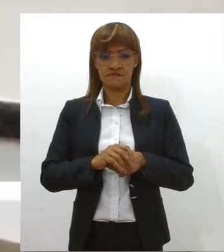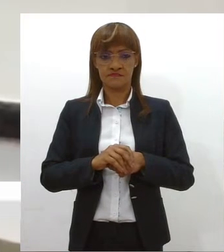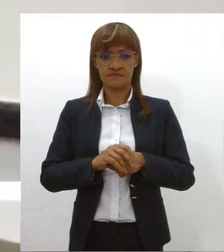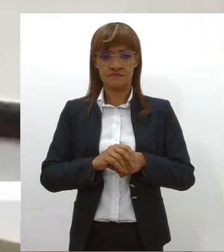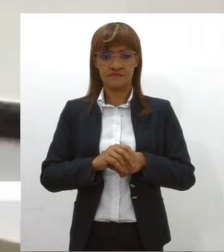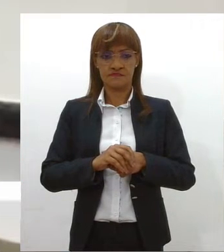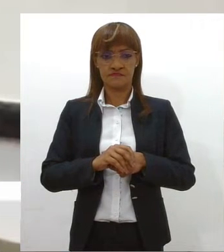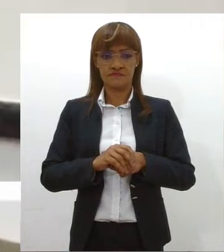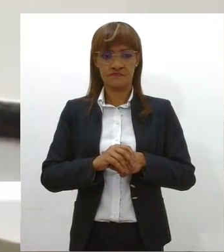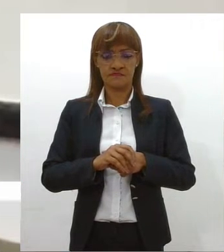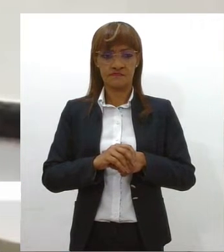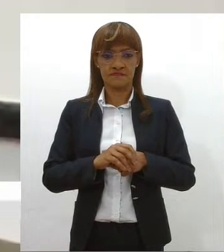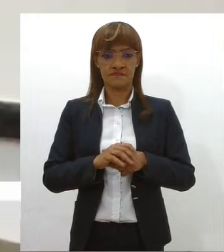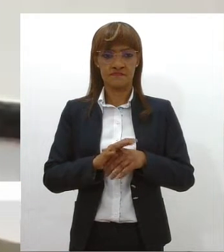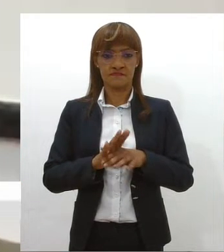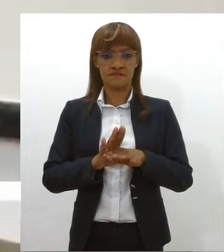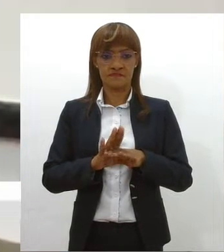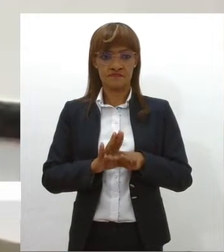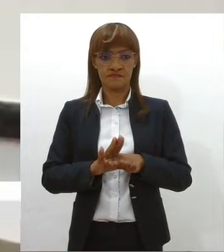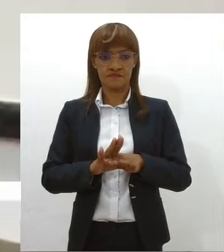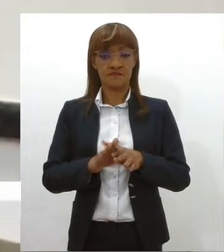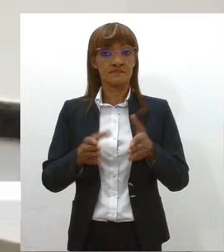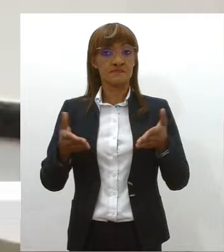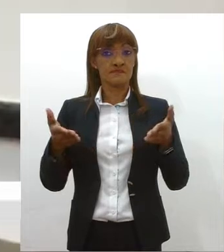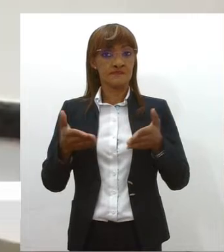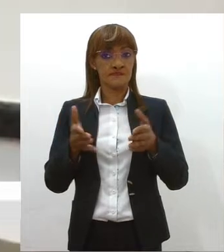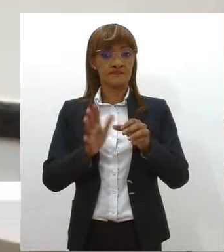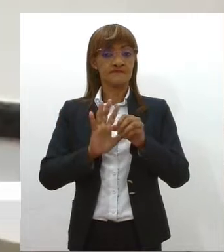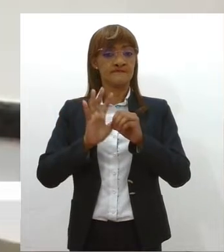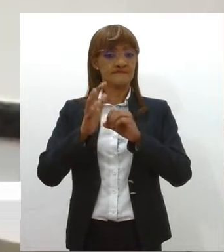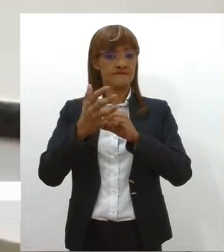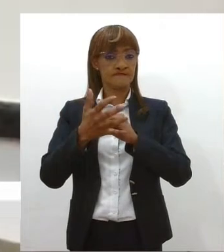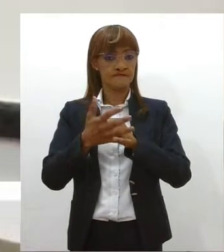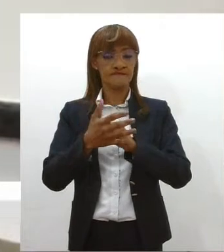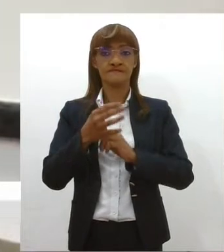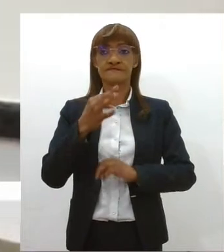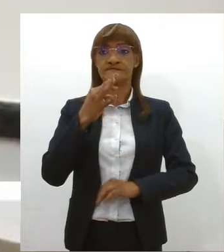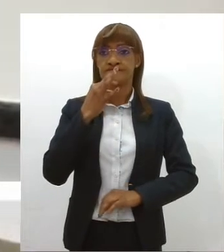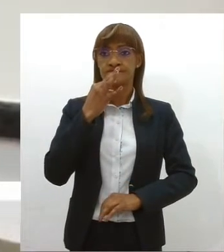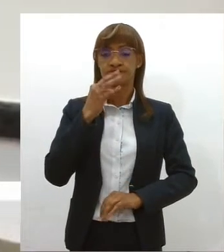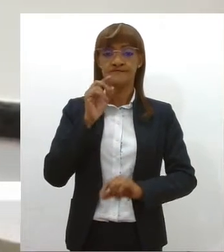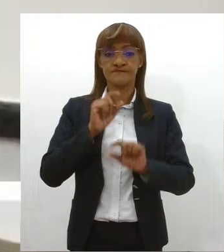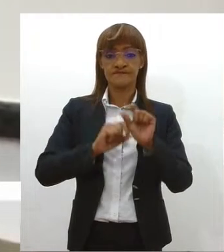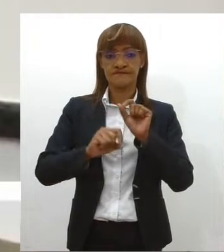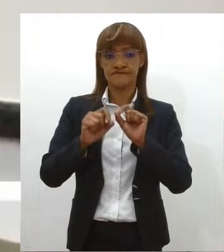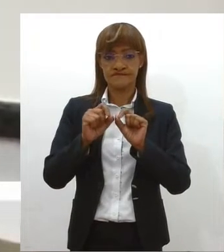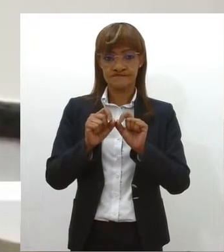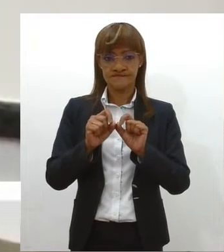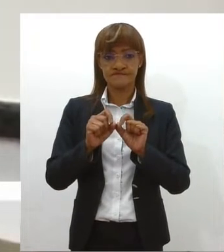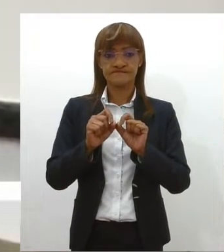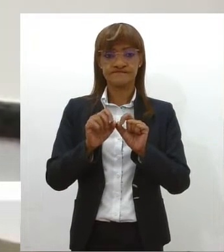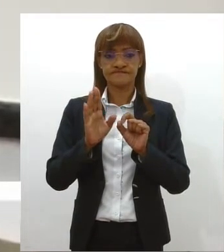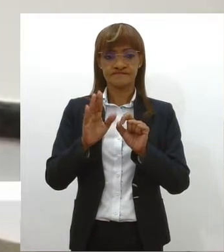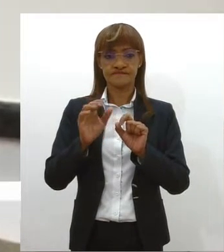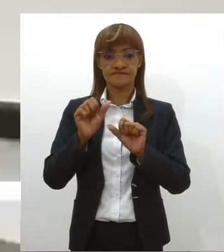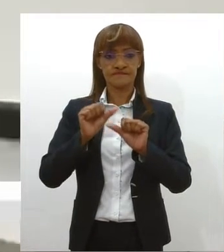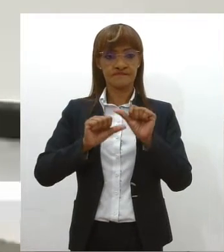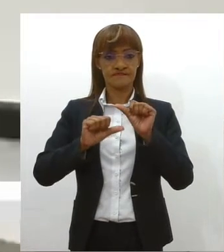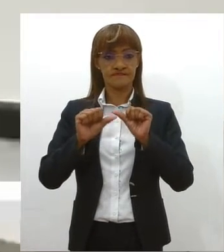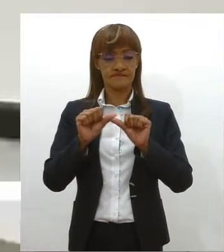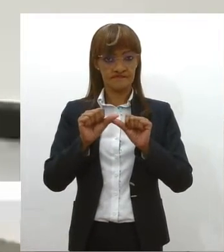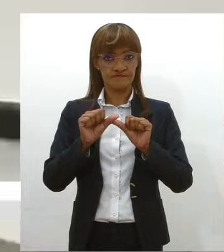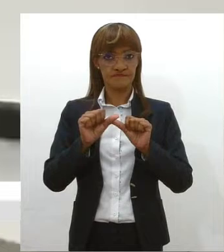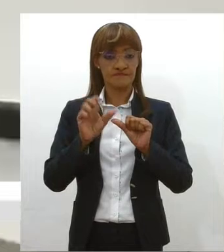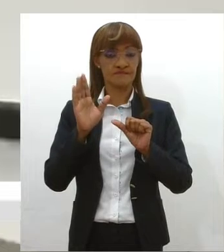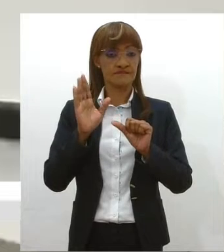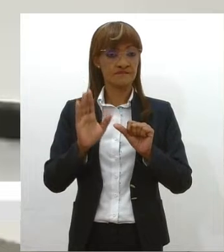relação à infecção do Covid, a gente sabe o seguinte: o Covid, ele altera o sistema imune. E